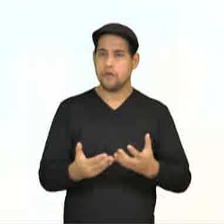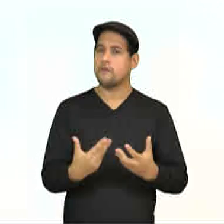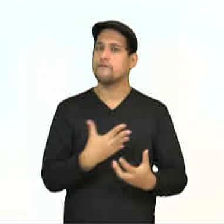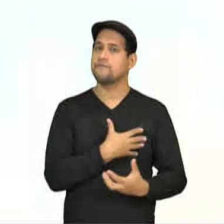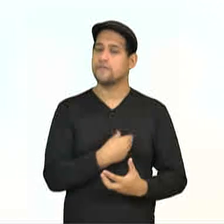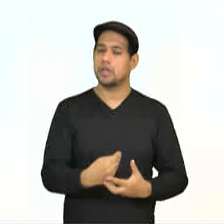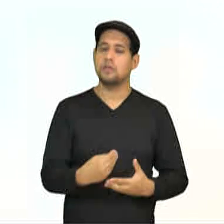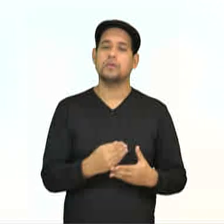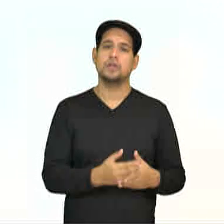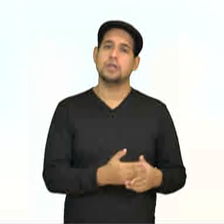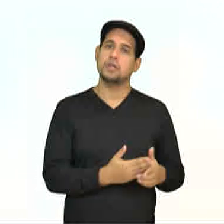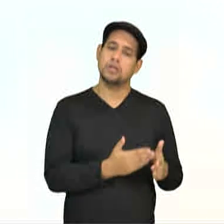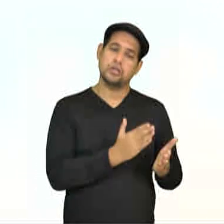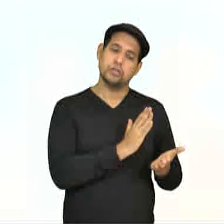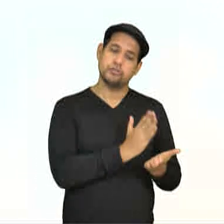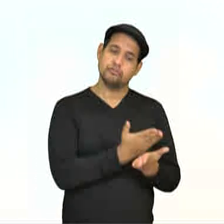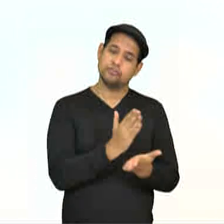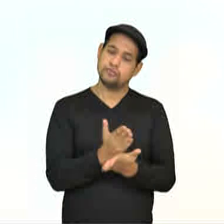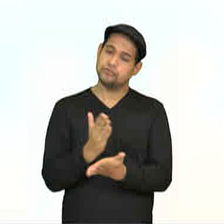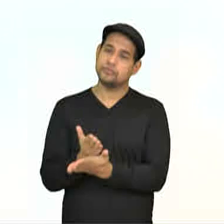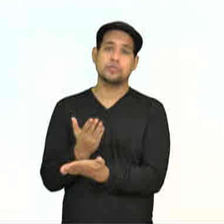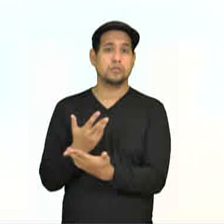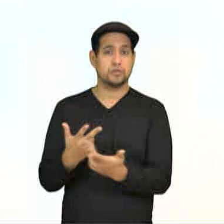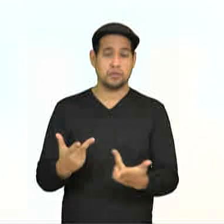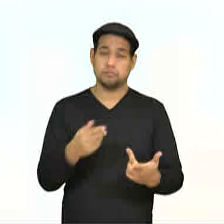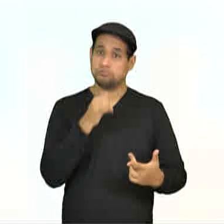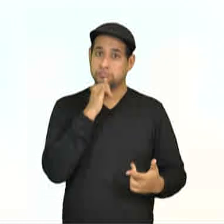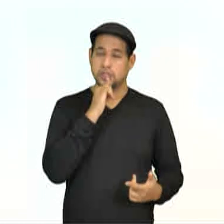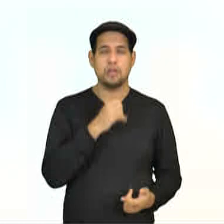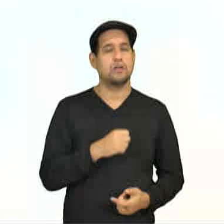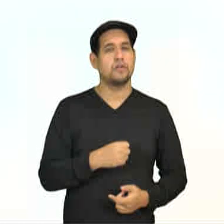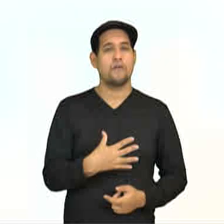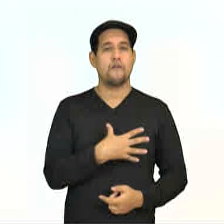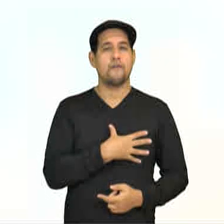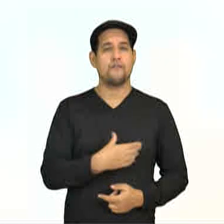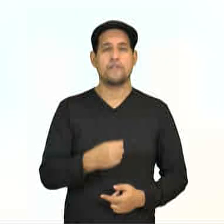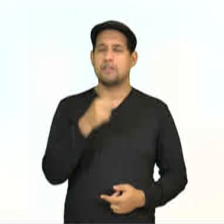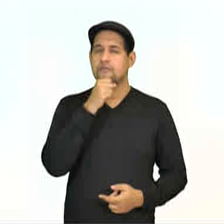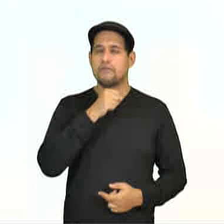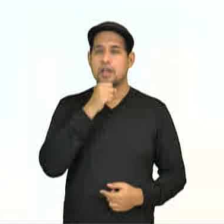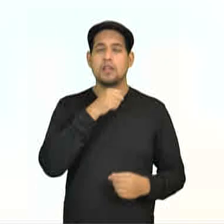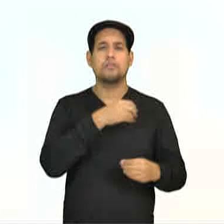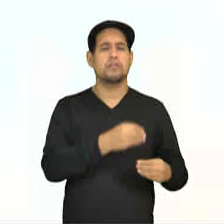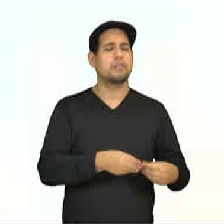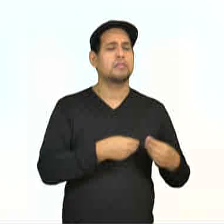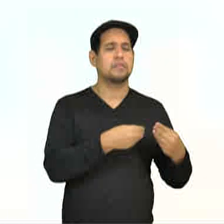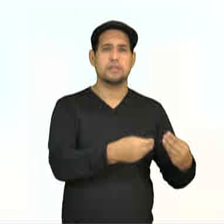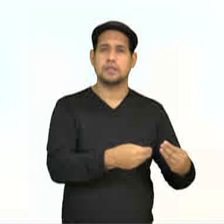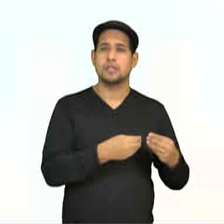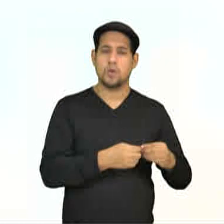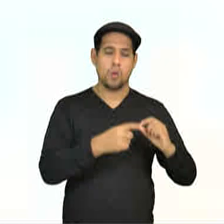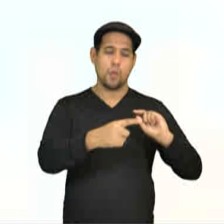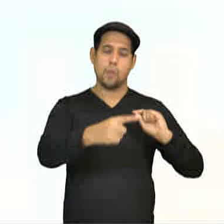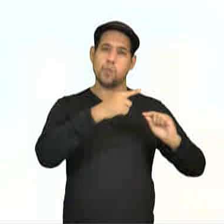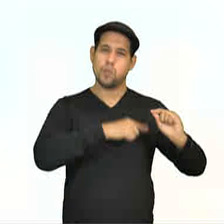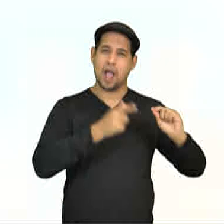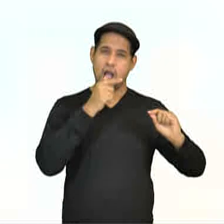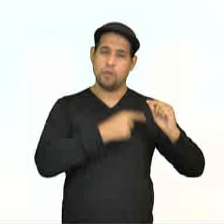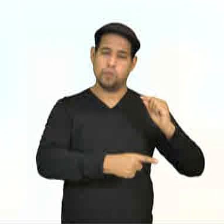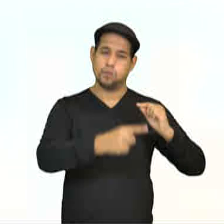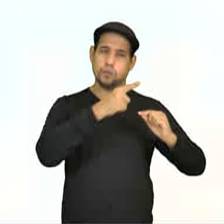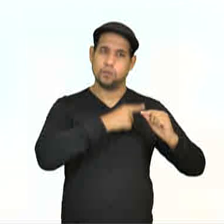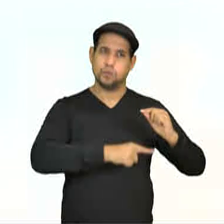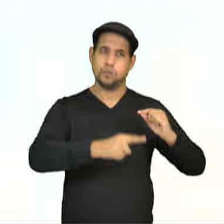bens pelos três. Ao filho mais velho, o moleiro deu-lhe o moinho. Ao filho do meio, deixou-lhe o